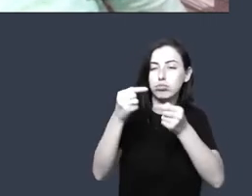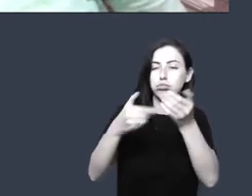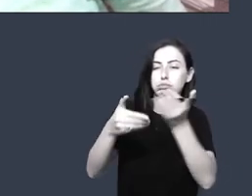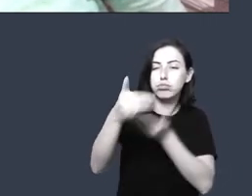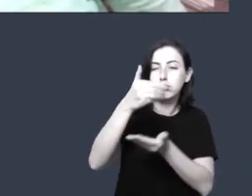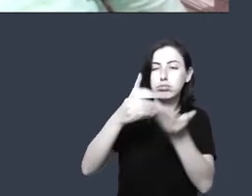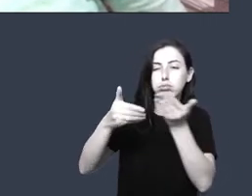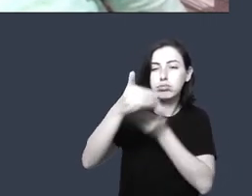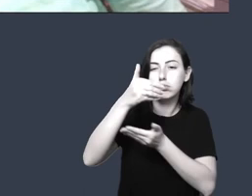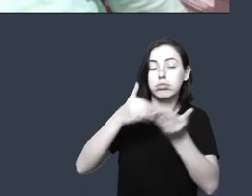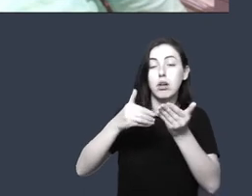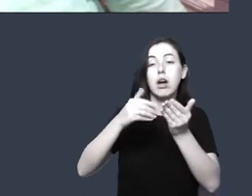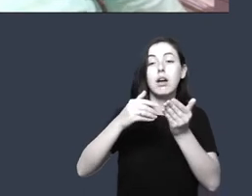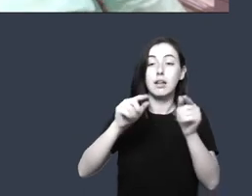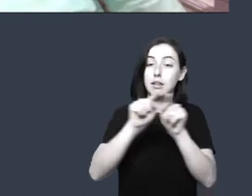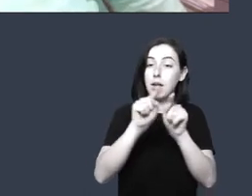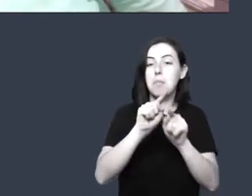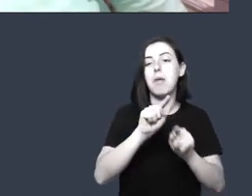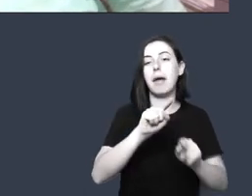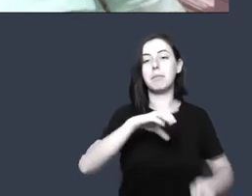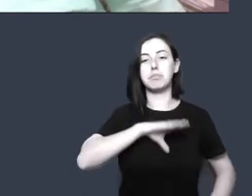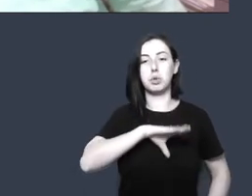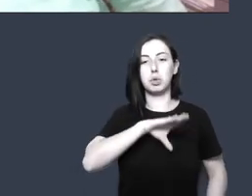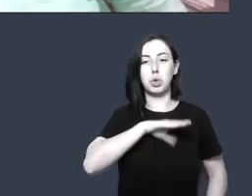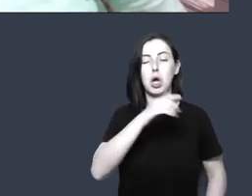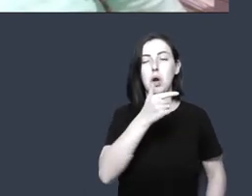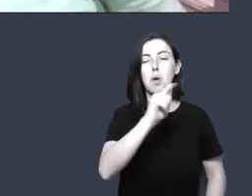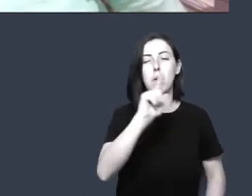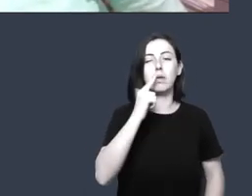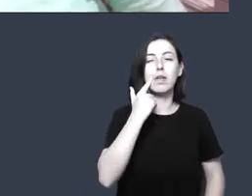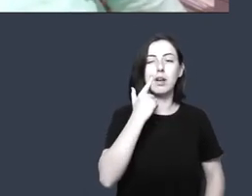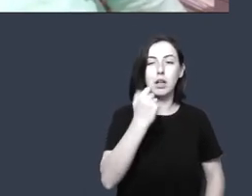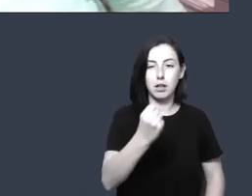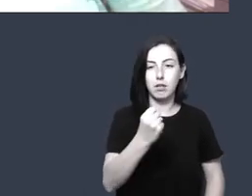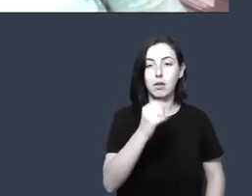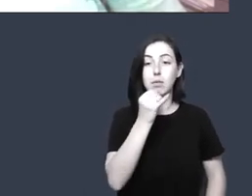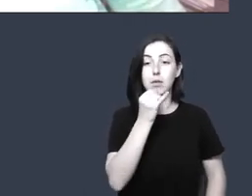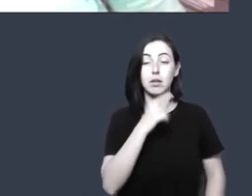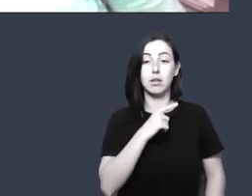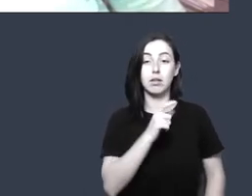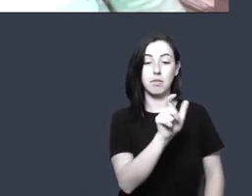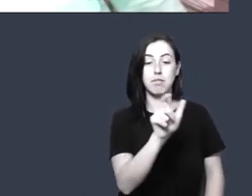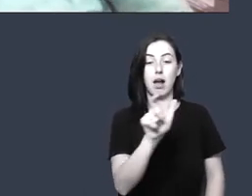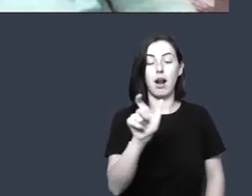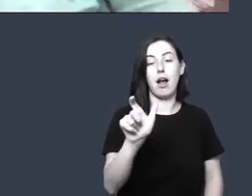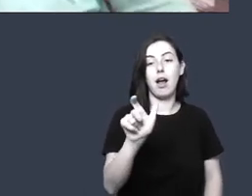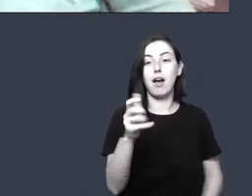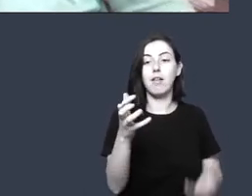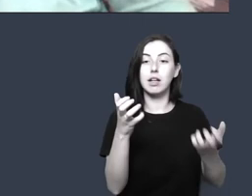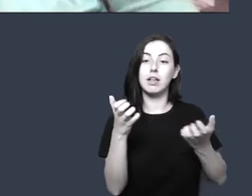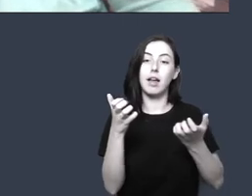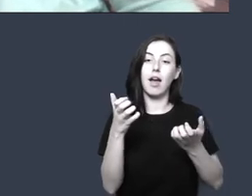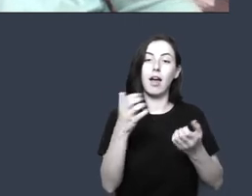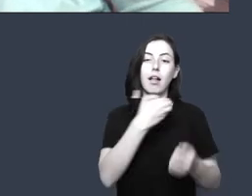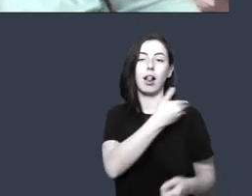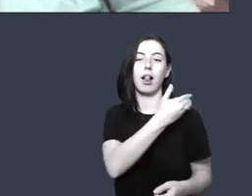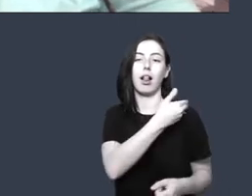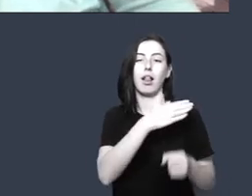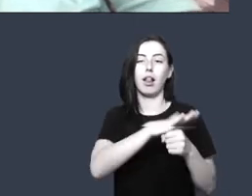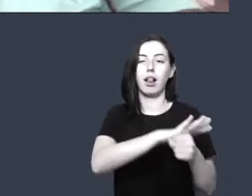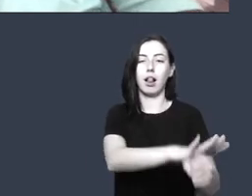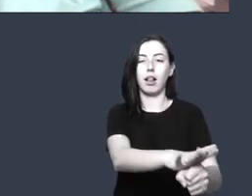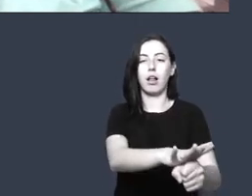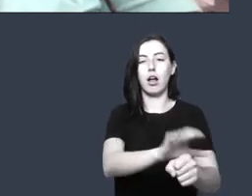discutido também no português e em outras línguas. Mas, por exemplo, quando você tem palavras que querem discriminar ou ser